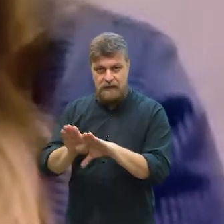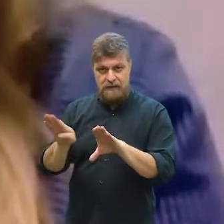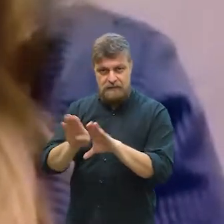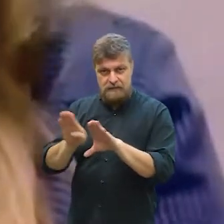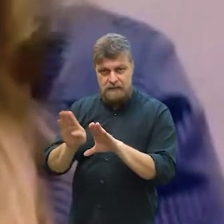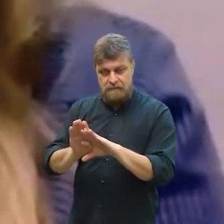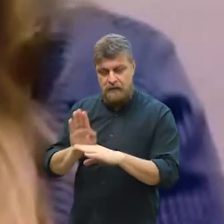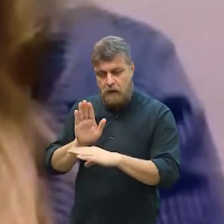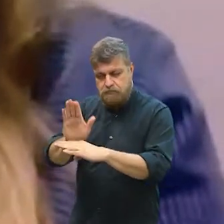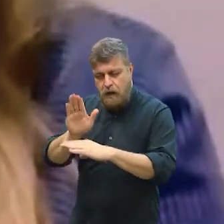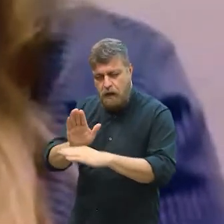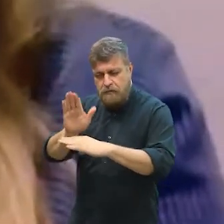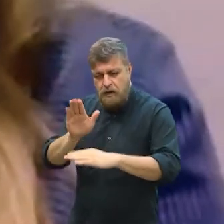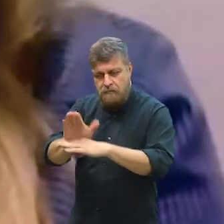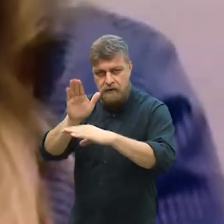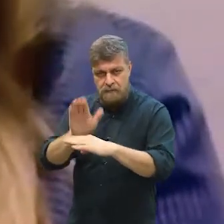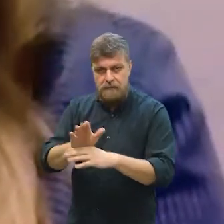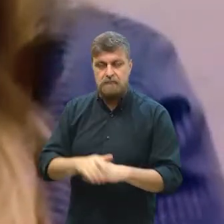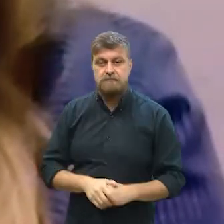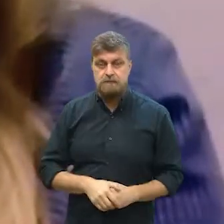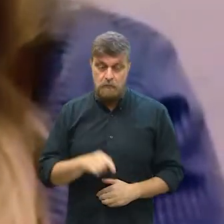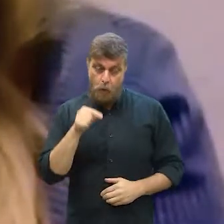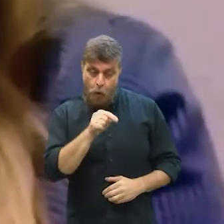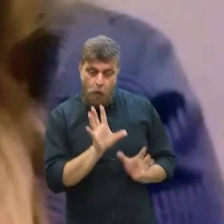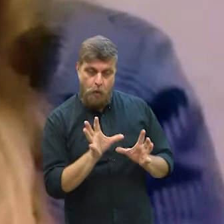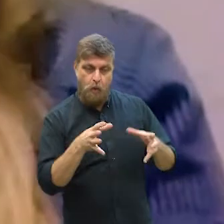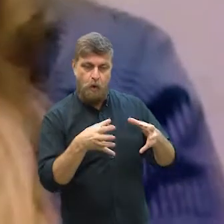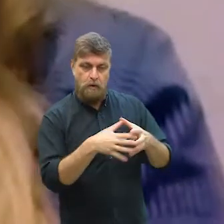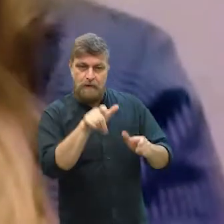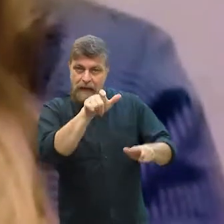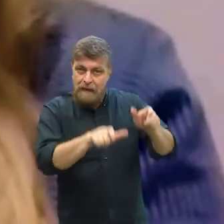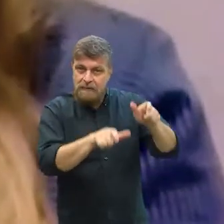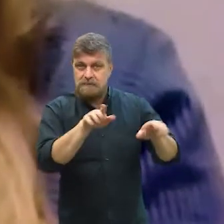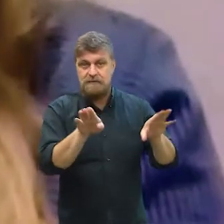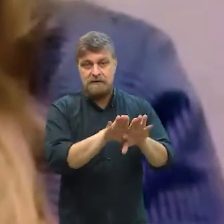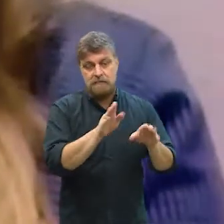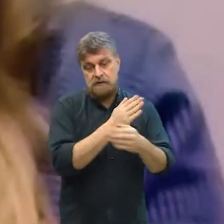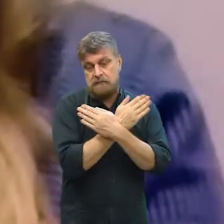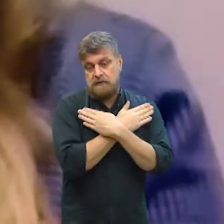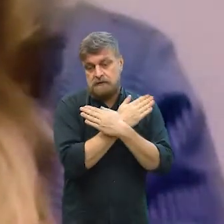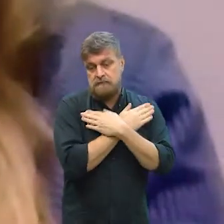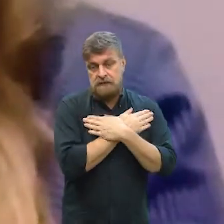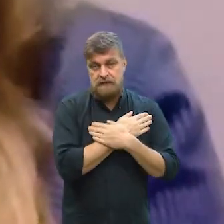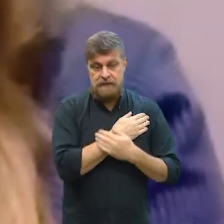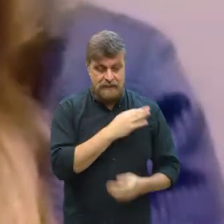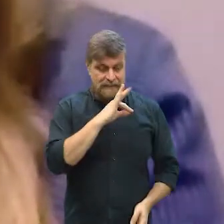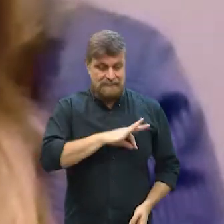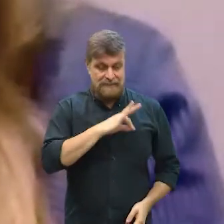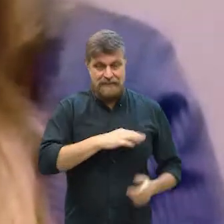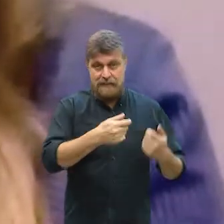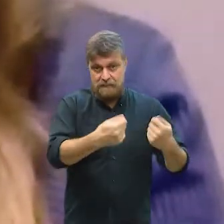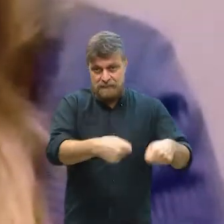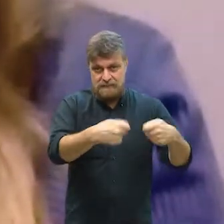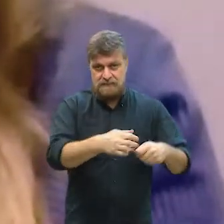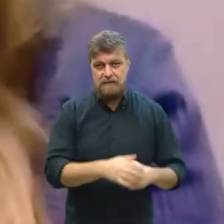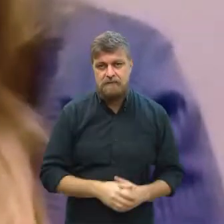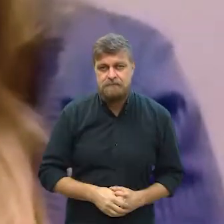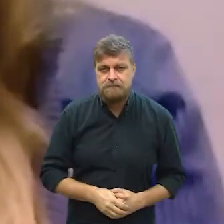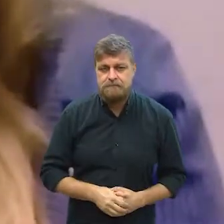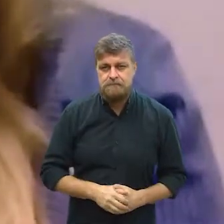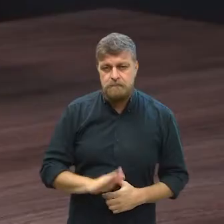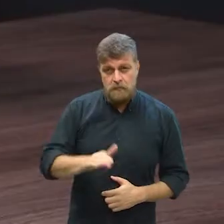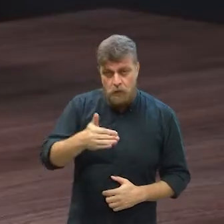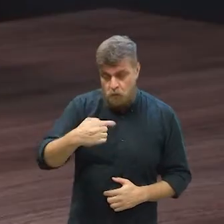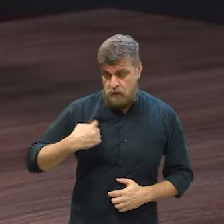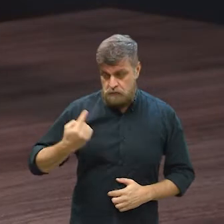pessoas, atender as suas necessidades, atender os seus desejos, ou também para quem estava ali procurando gerar renda para si, tá